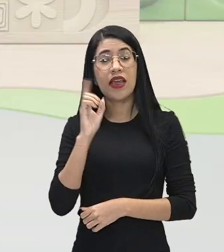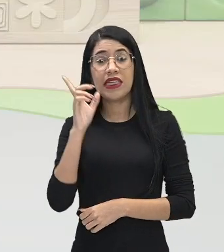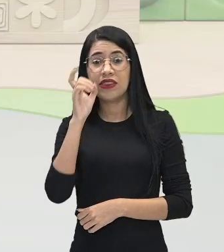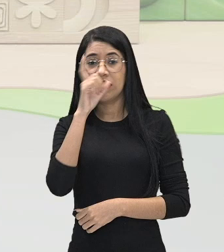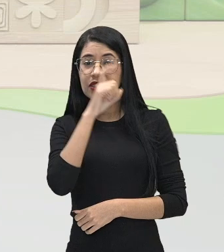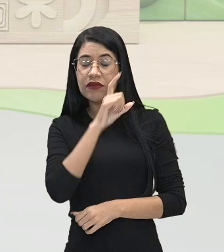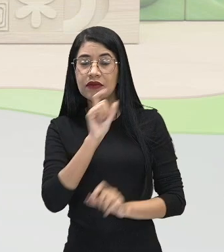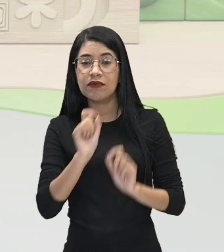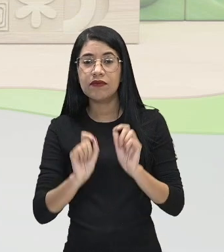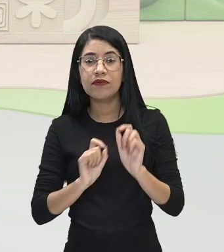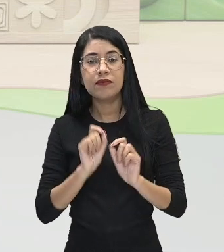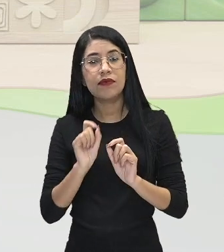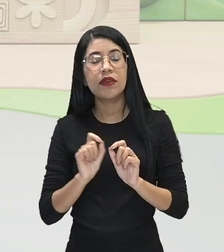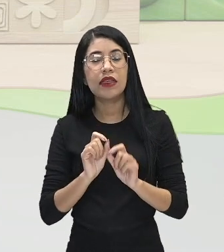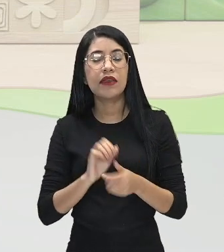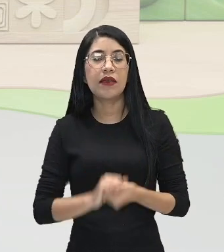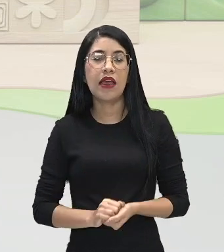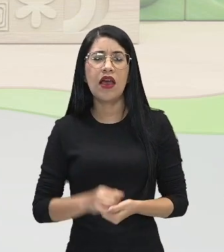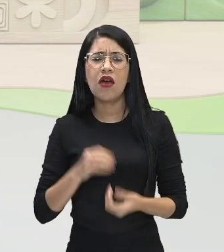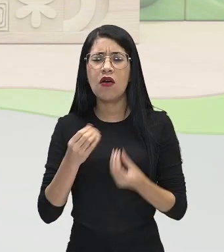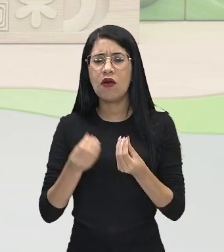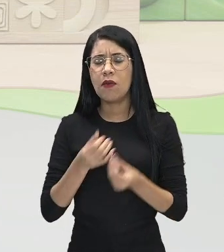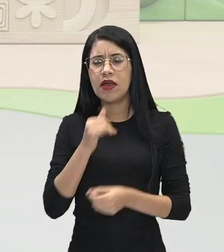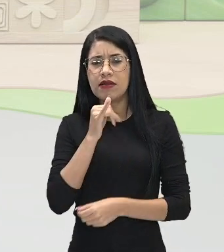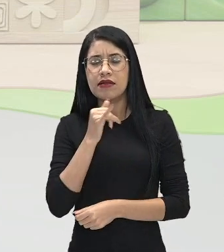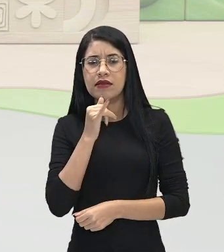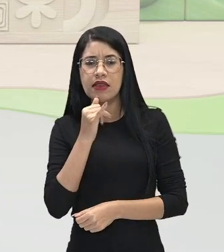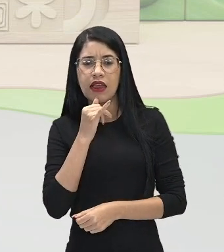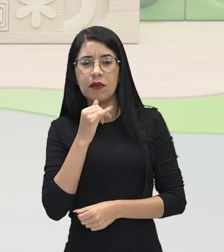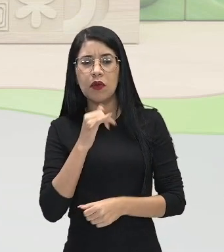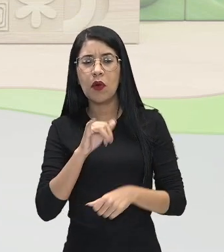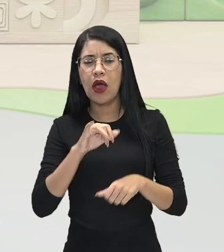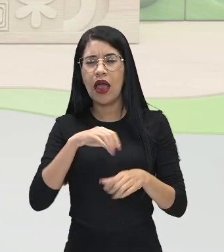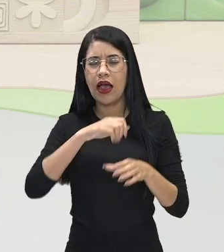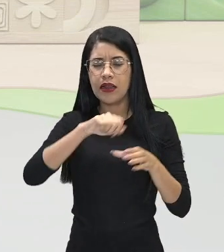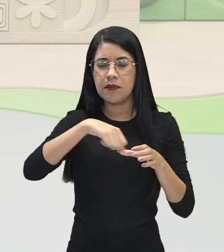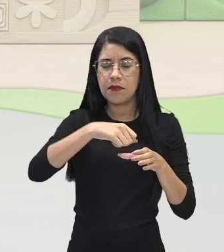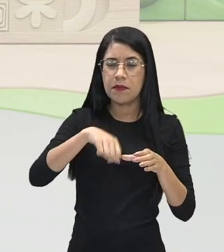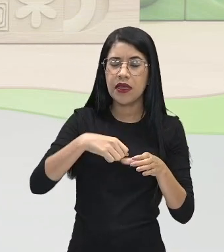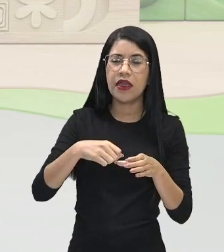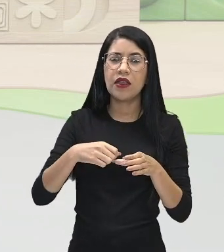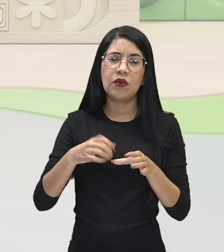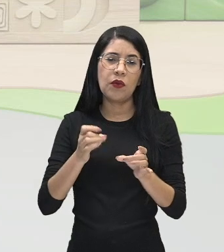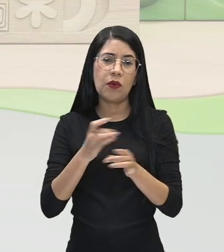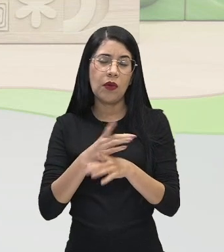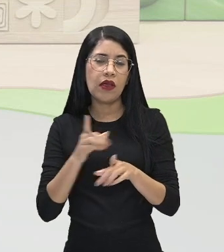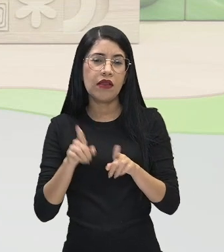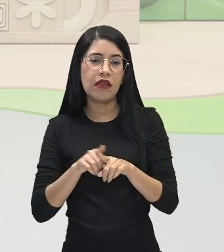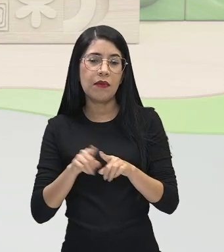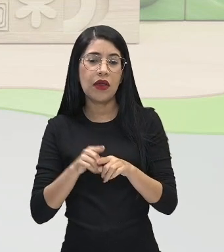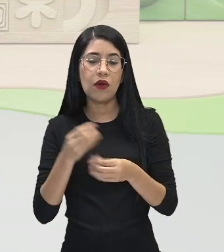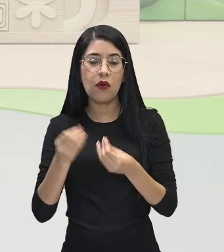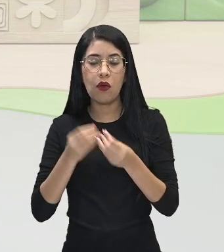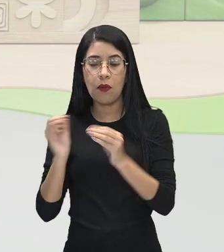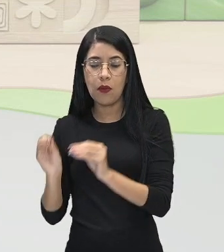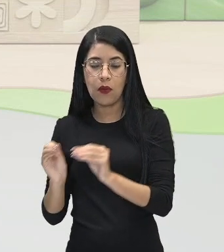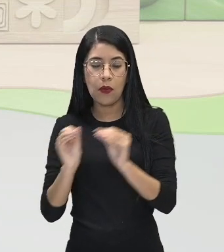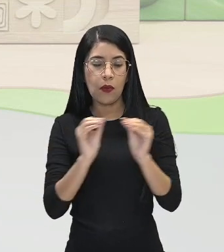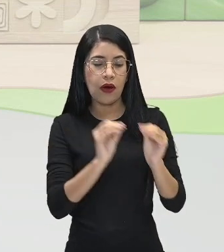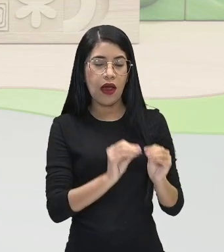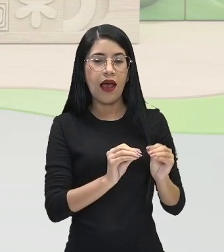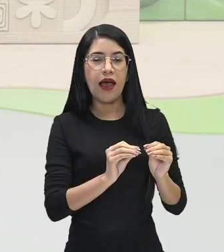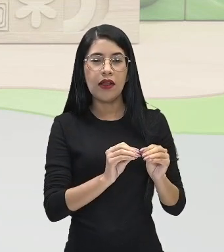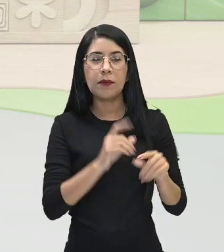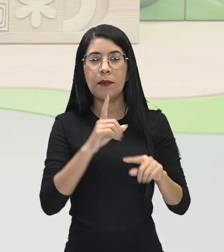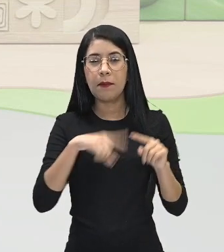mais difícil, né? Como nós iríamos aí manipular certos alimentos, como nós iríamos aí mover, né, alguns móveis dentro da